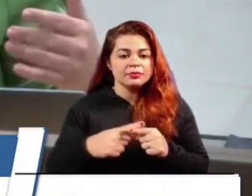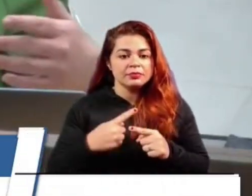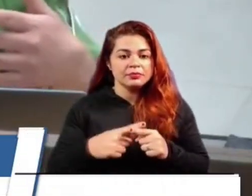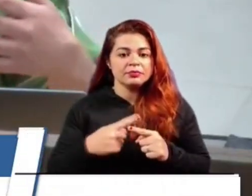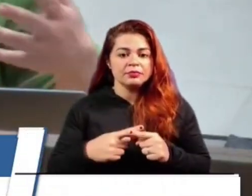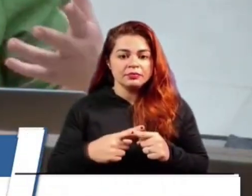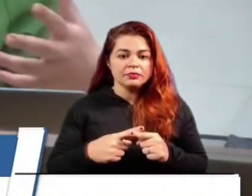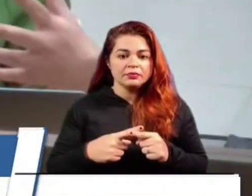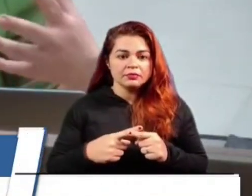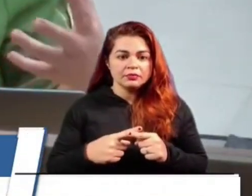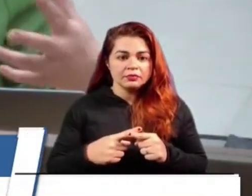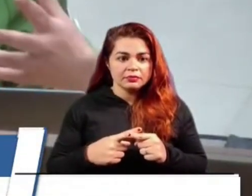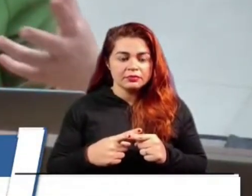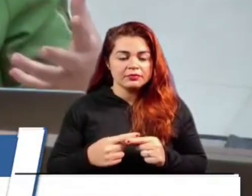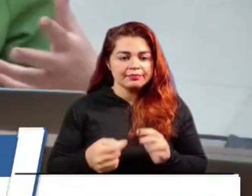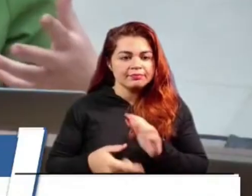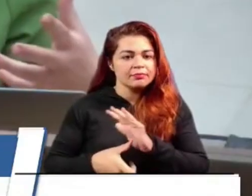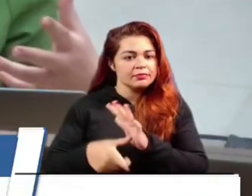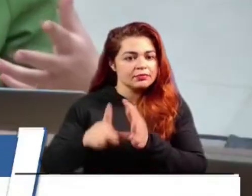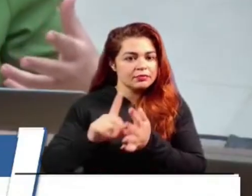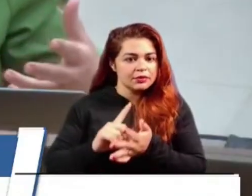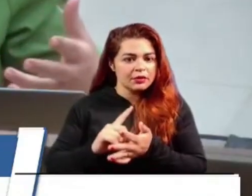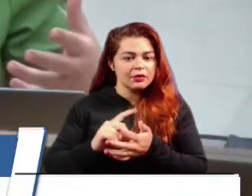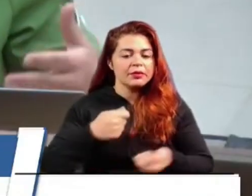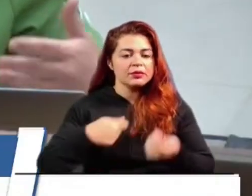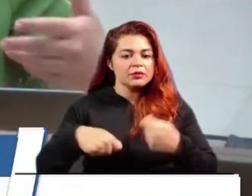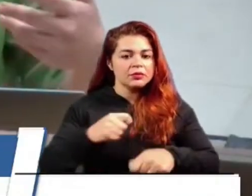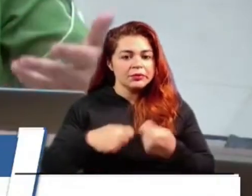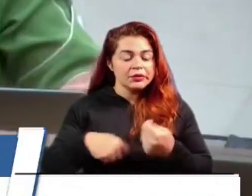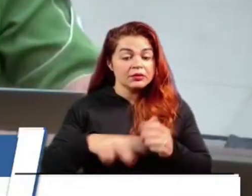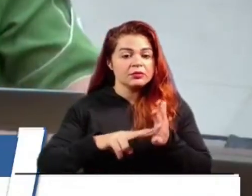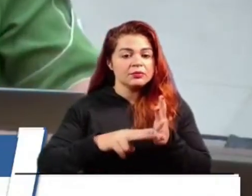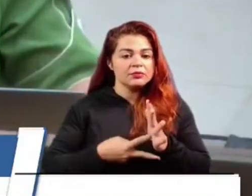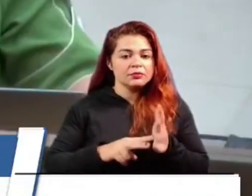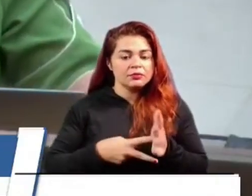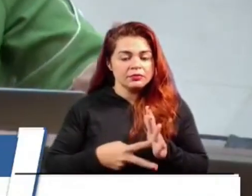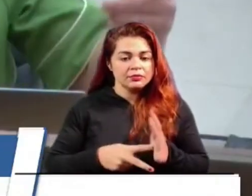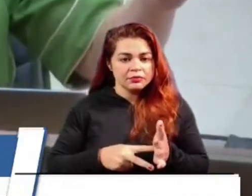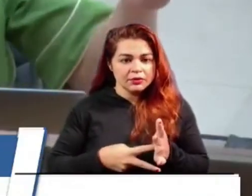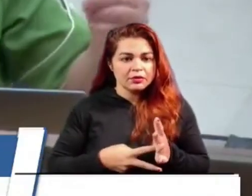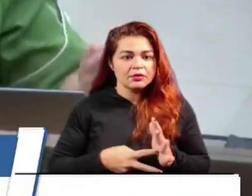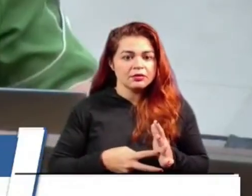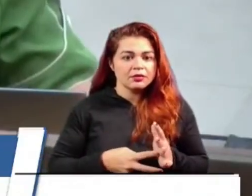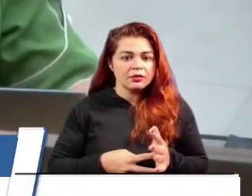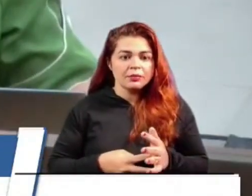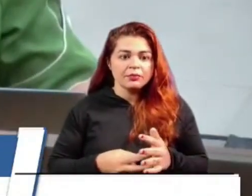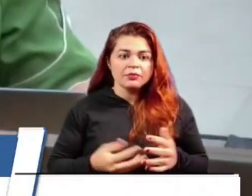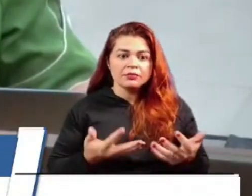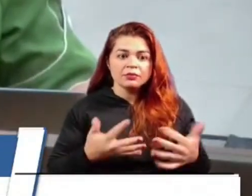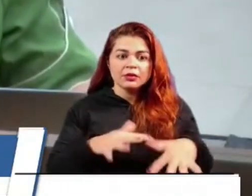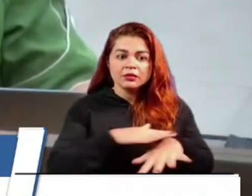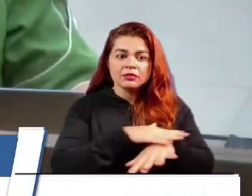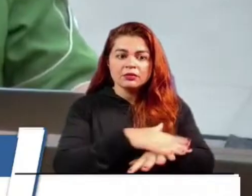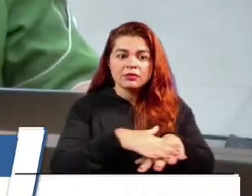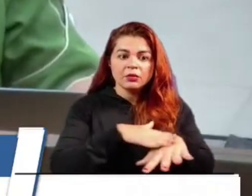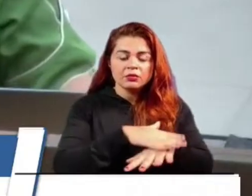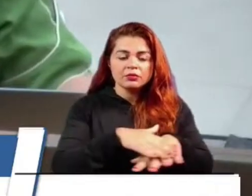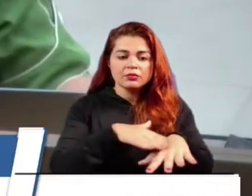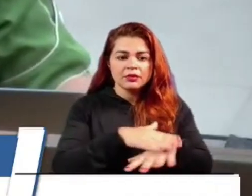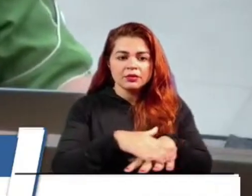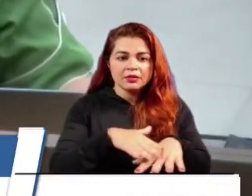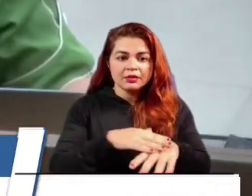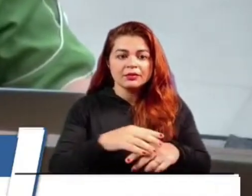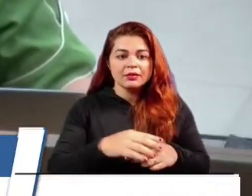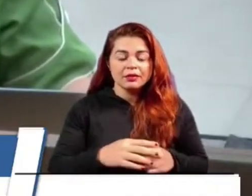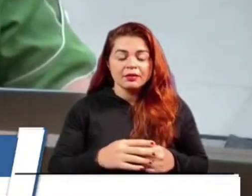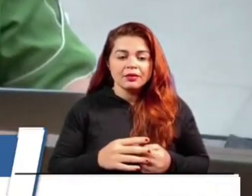anteriormente a administração e sindicato deixou de conversar e de fazer essas previsões, deixando para a última